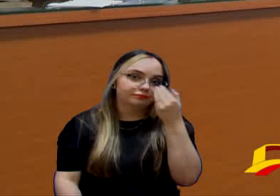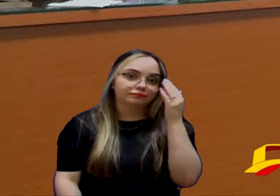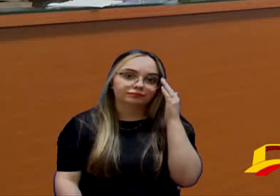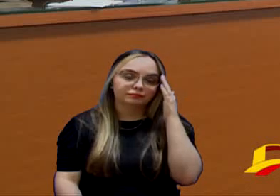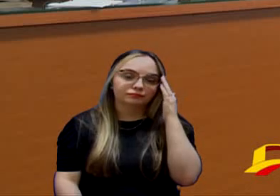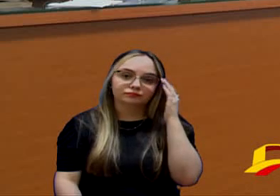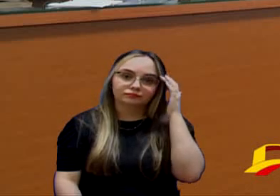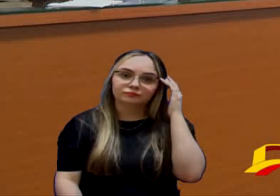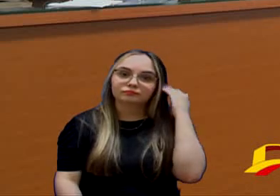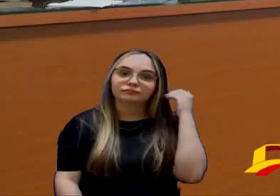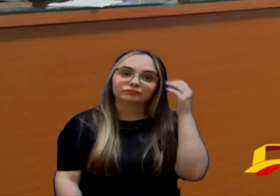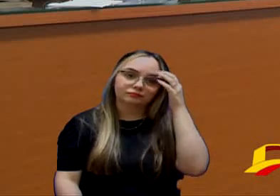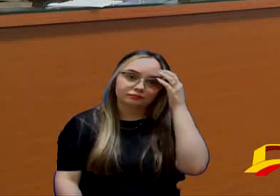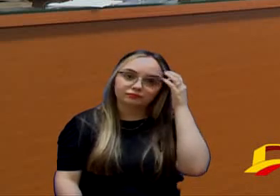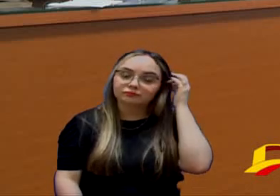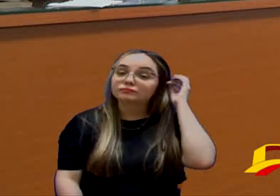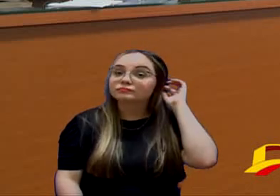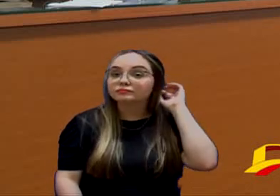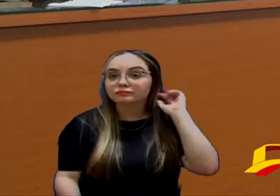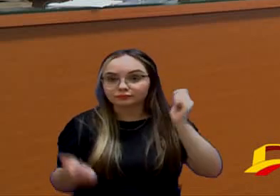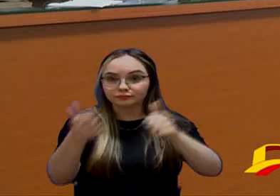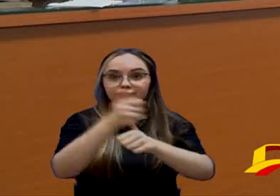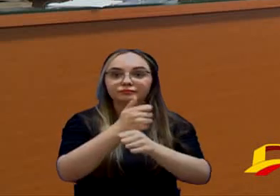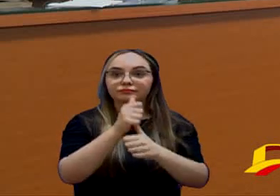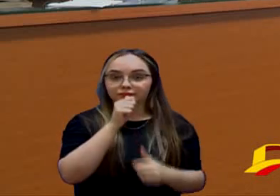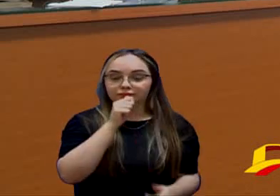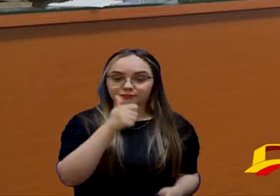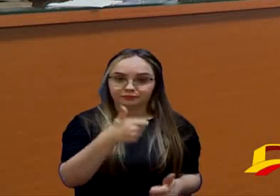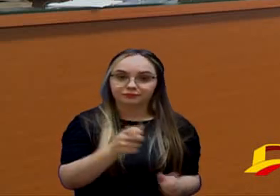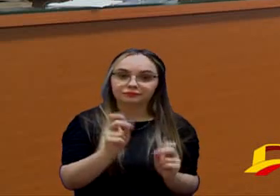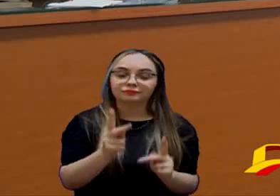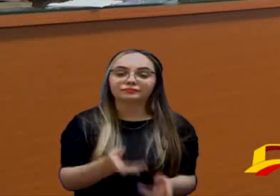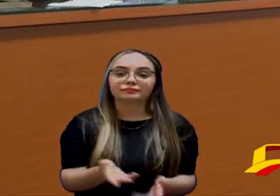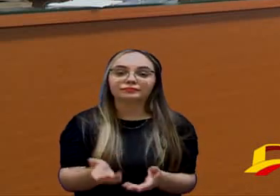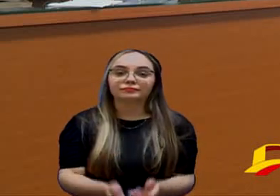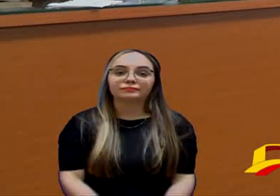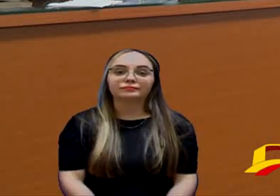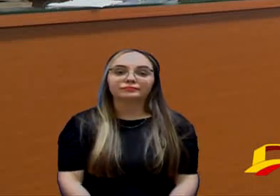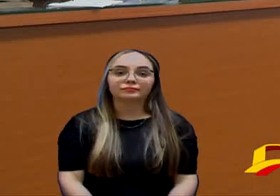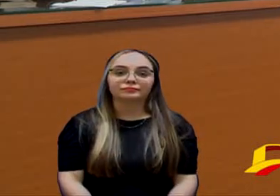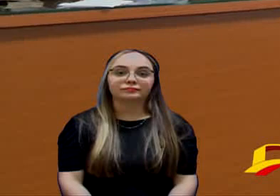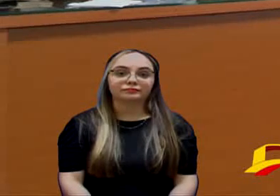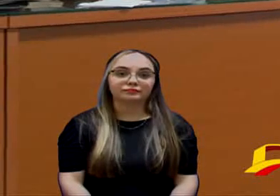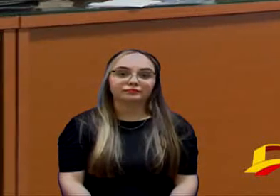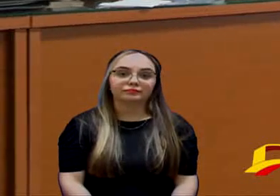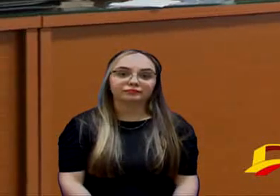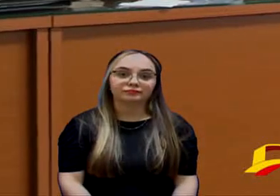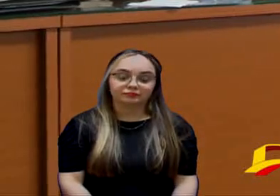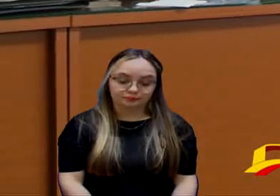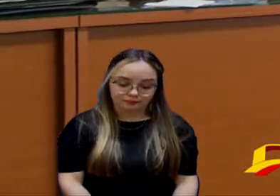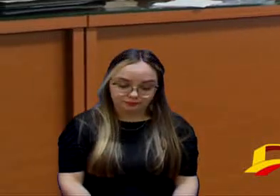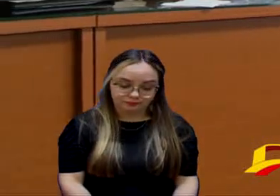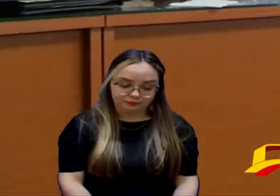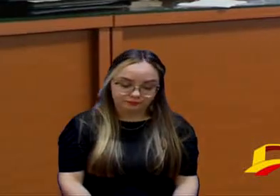vai no lugar dele então o Silvano por favor Fala aí